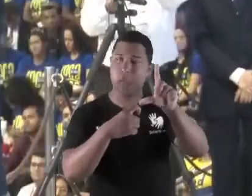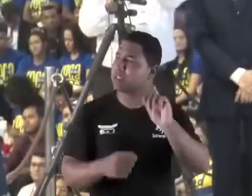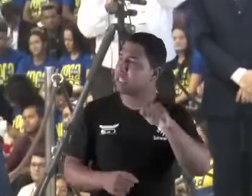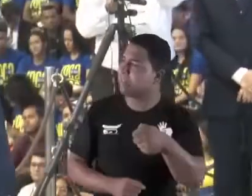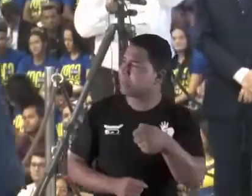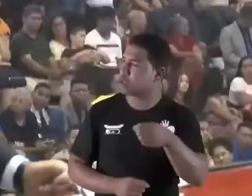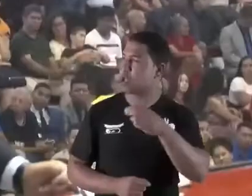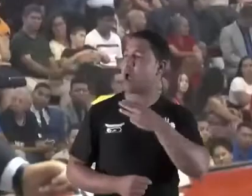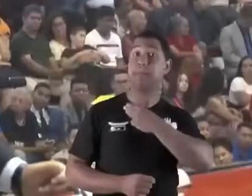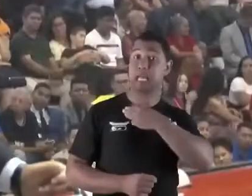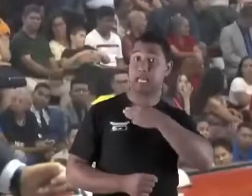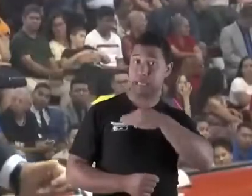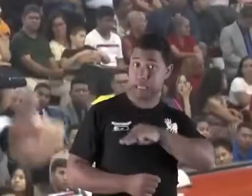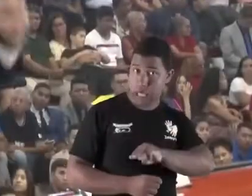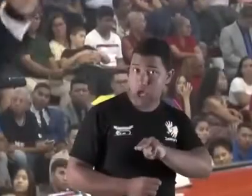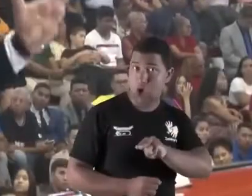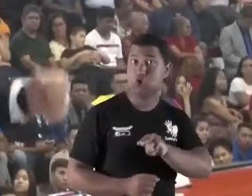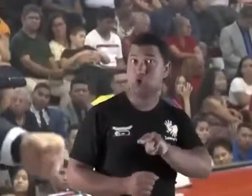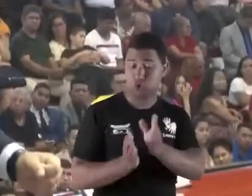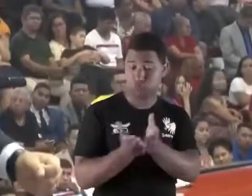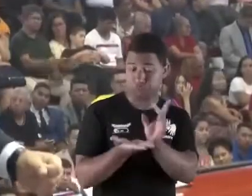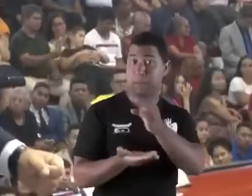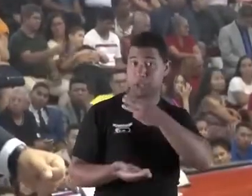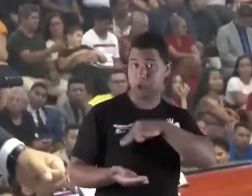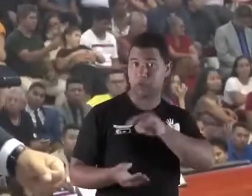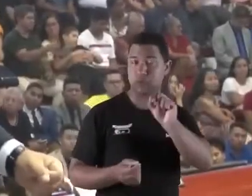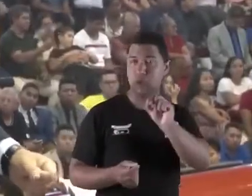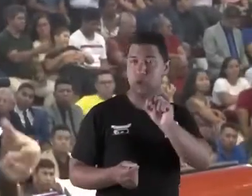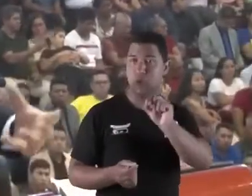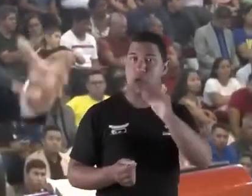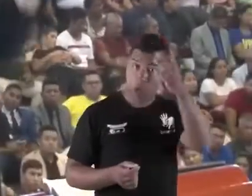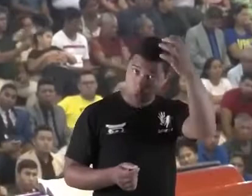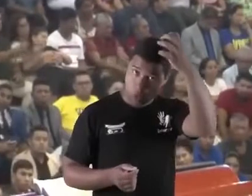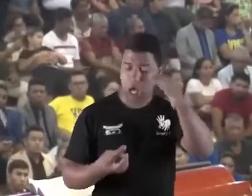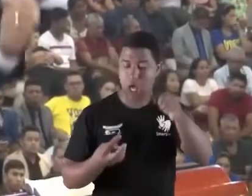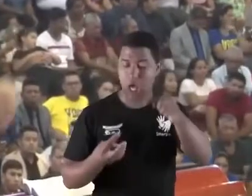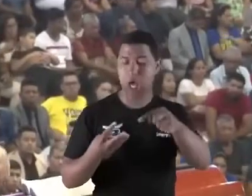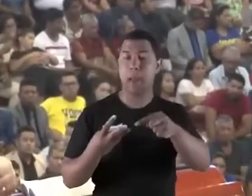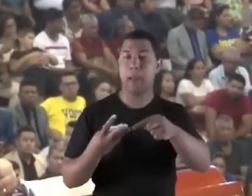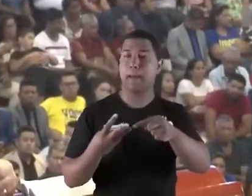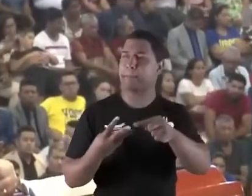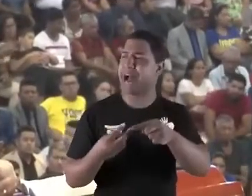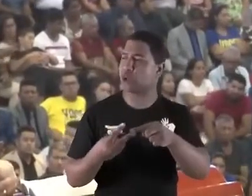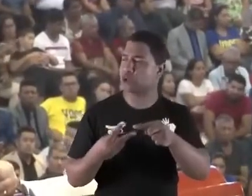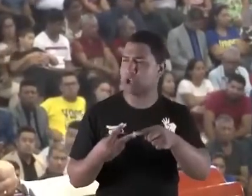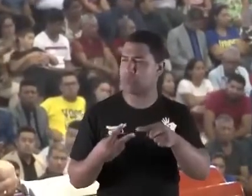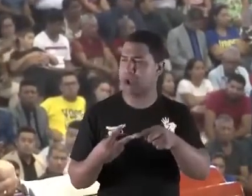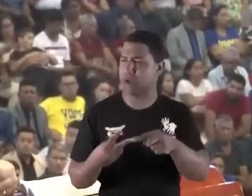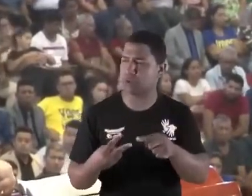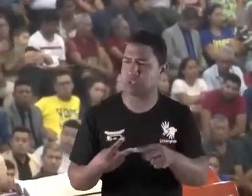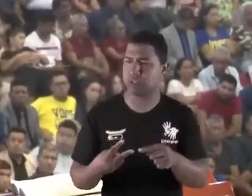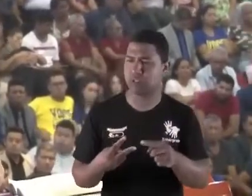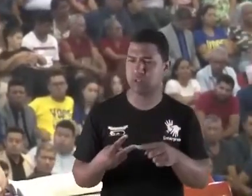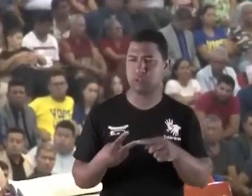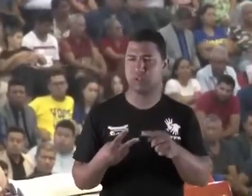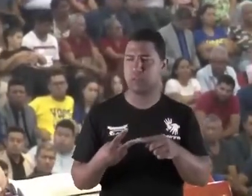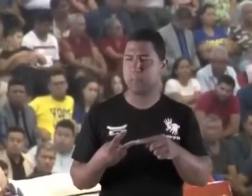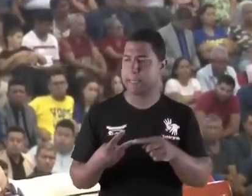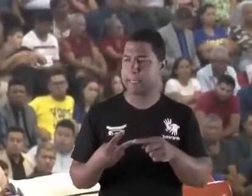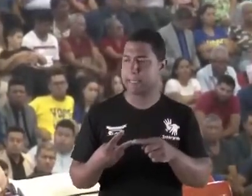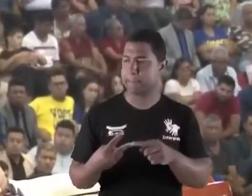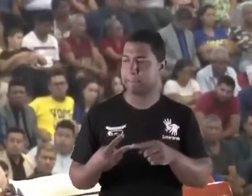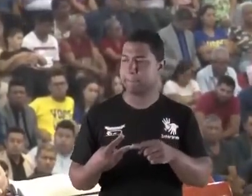Em Marcos, ele é o boi, ele é o servo sofredor. Em